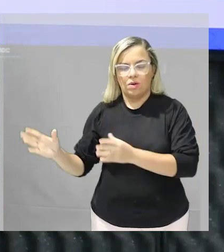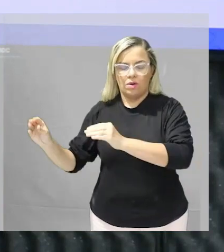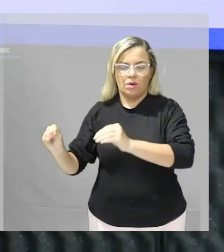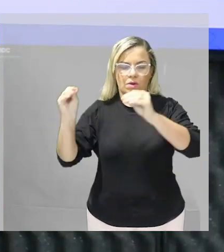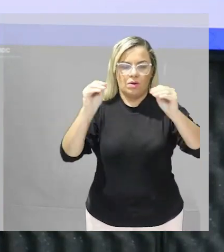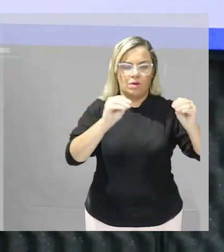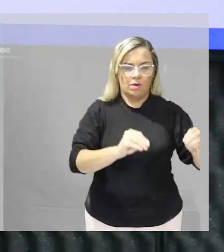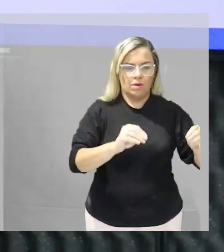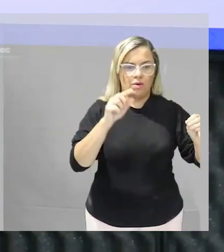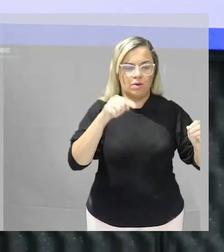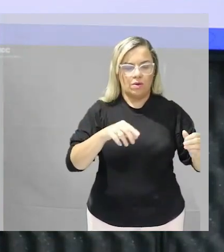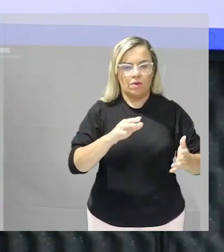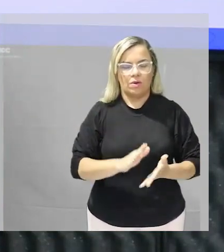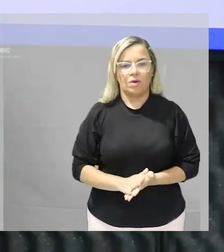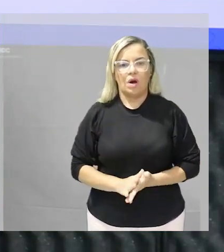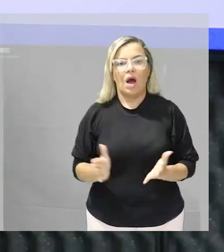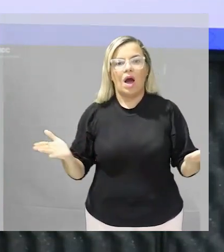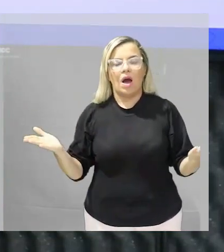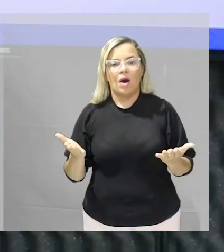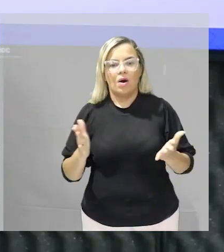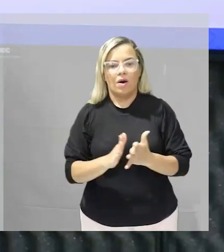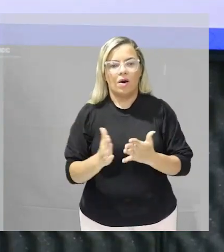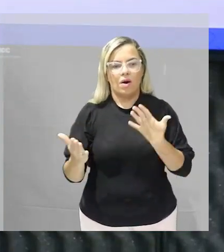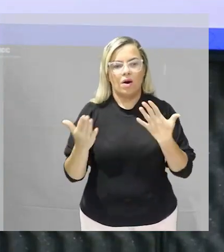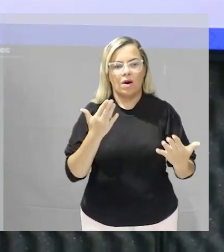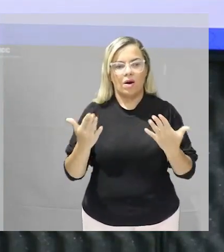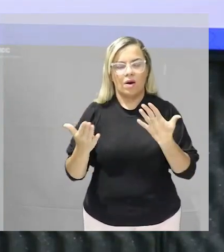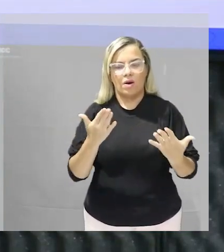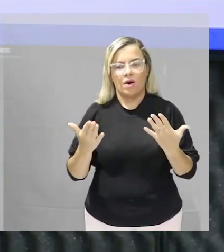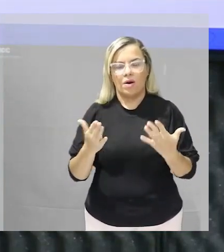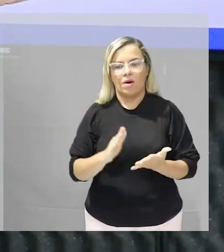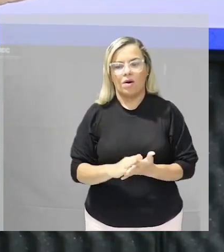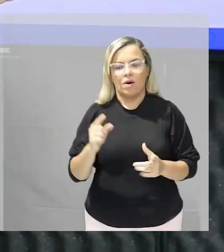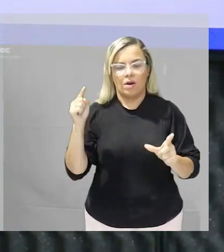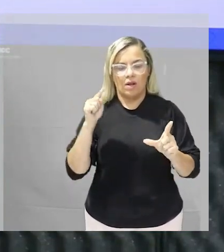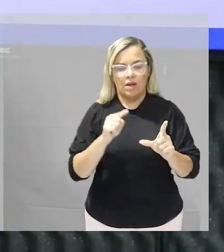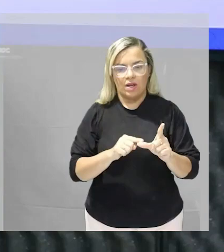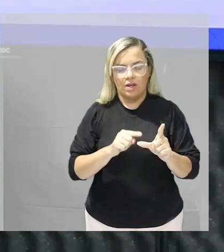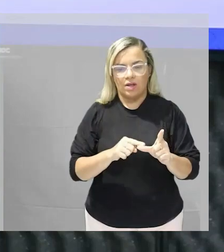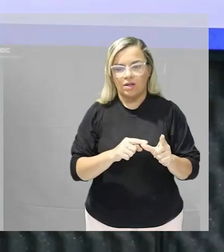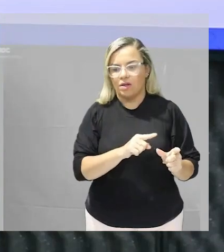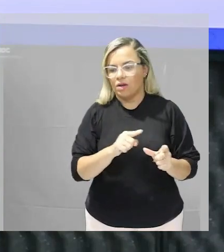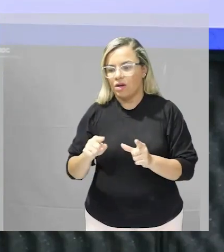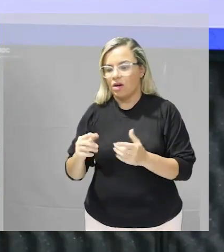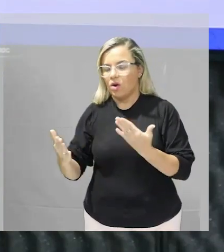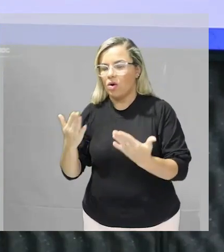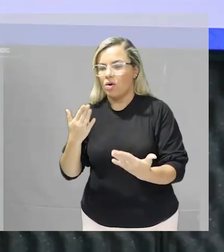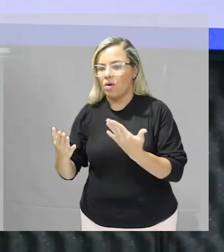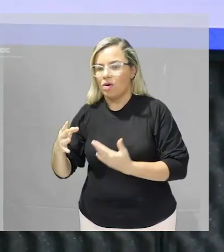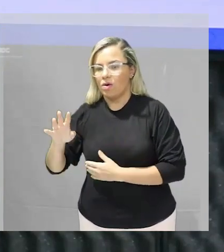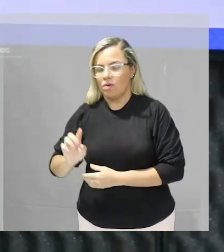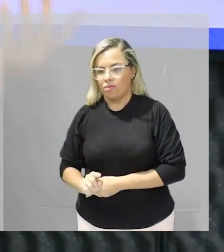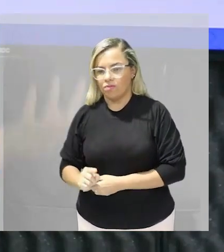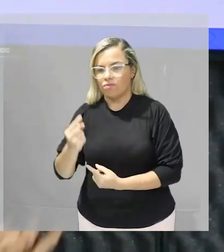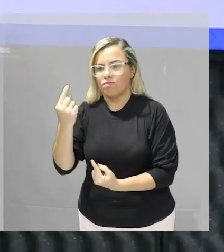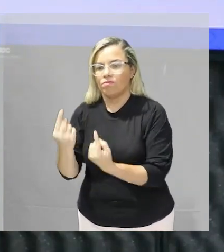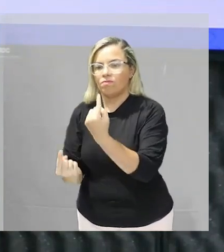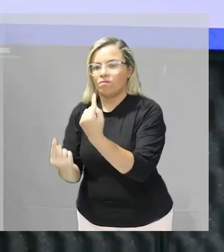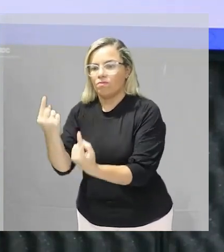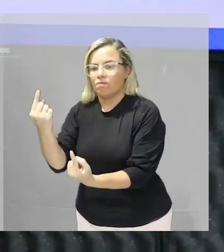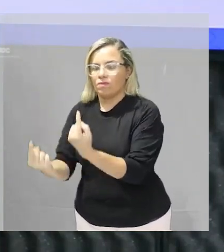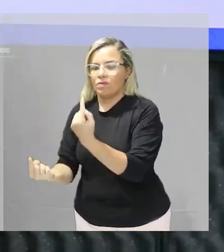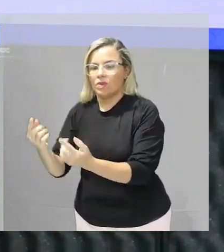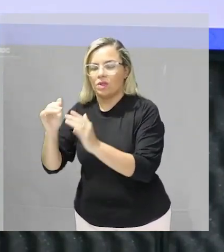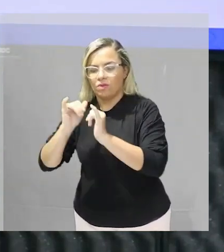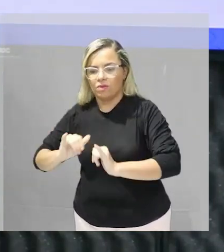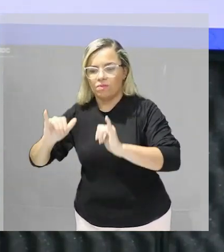que estava na letra a e vamos comparar cada letra com o gráfico tá nós precisamos fazer esse comparativo com base nas